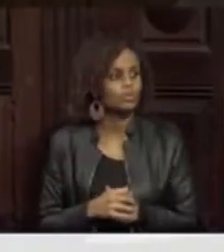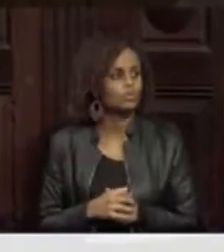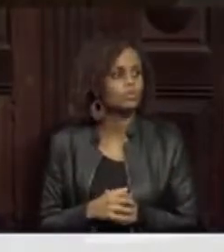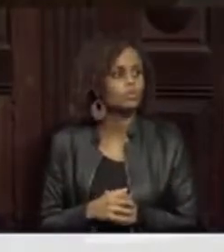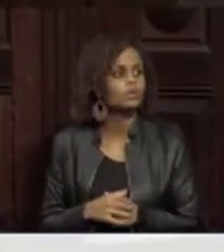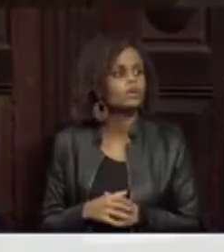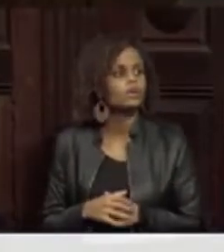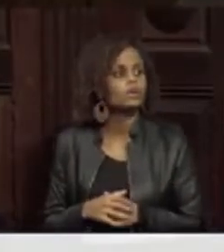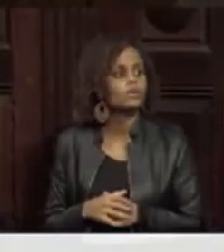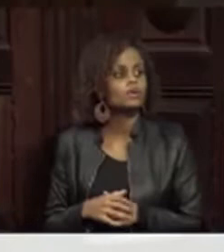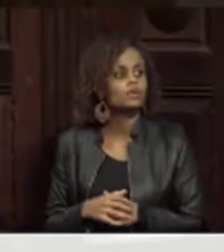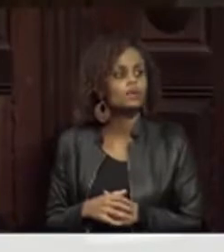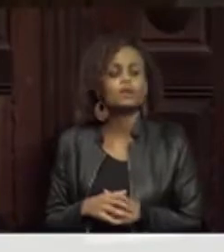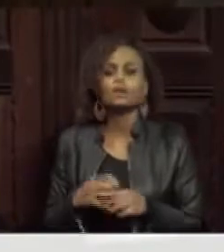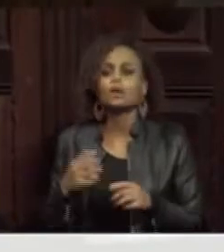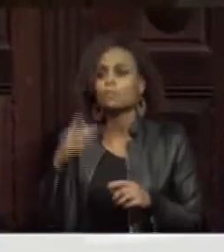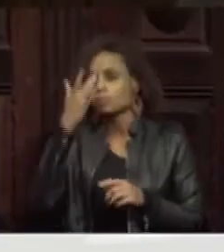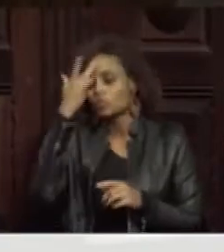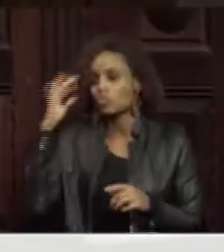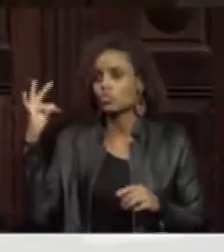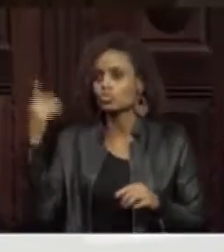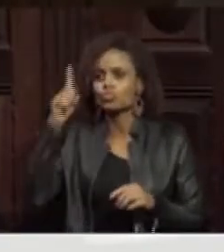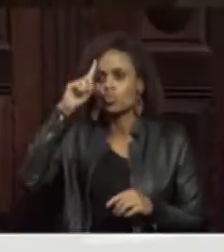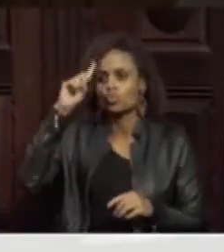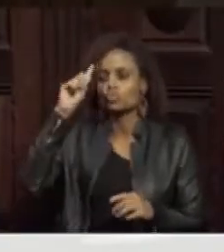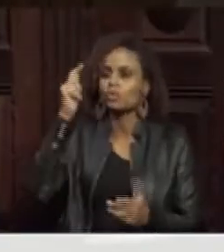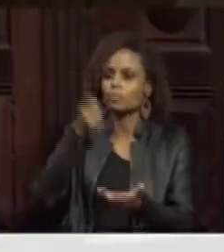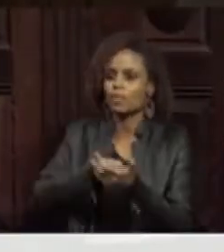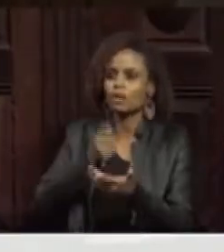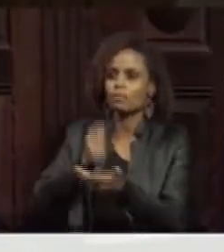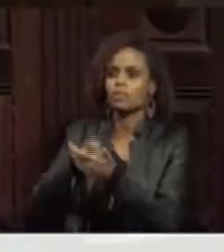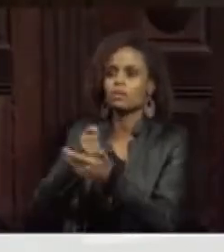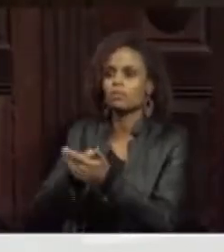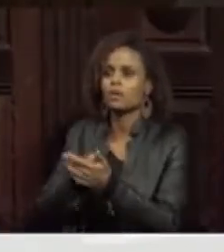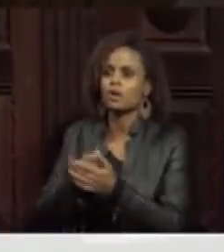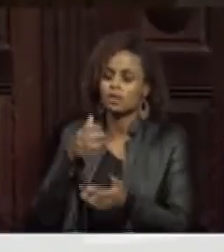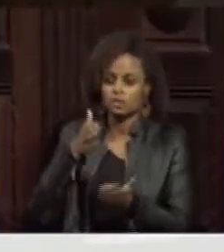para poder transitar nas vias do estado do Rio de Janeiro. Obrigada.